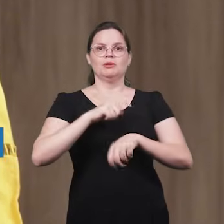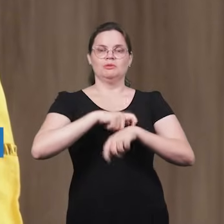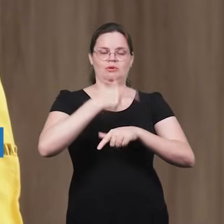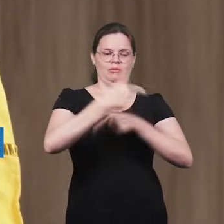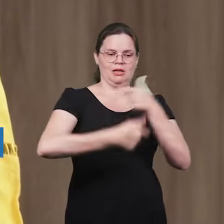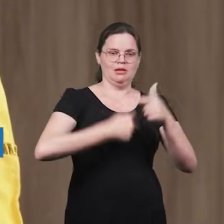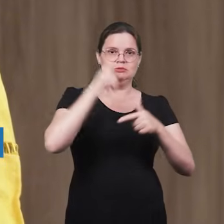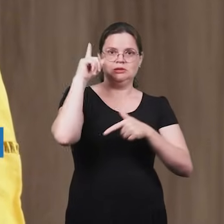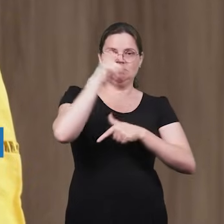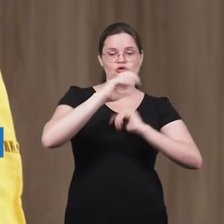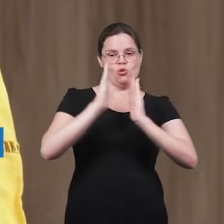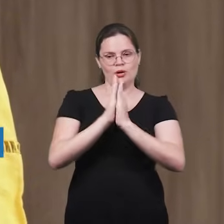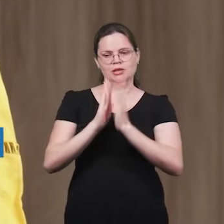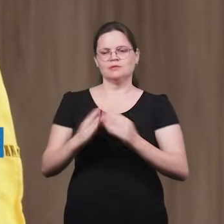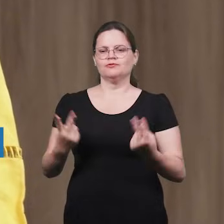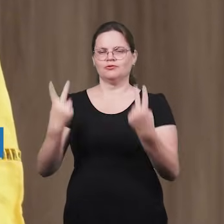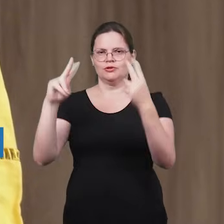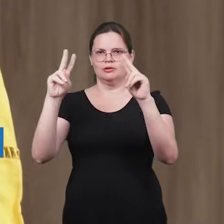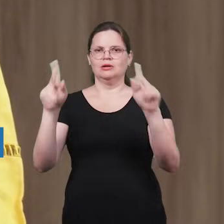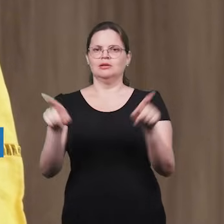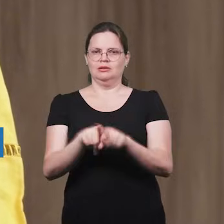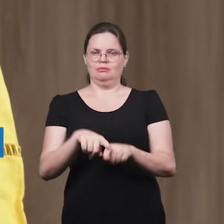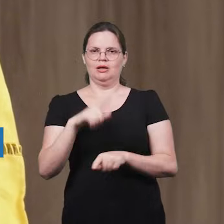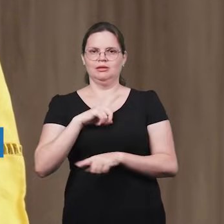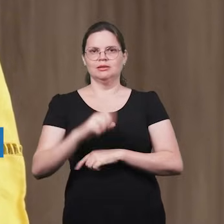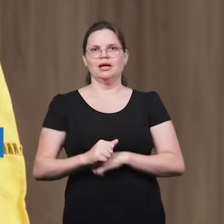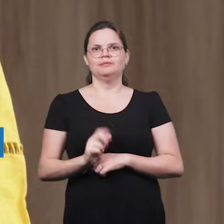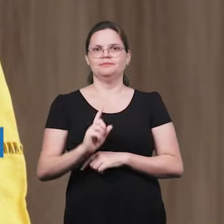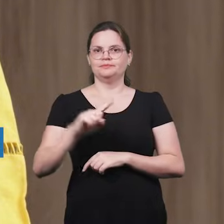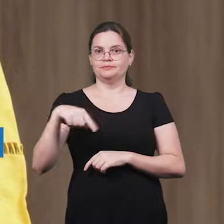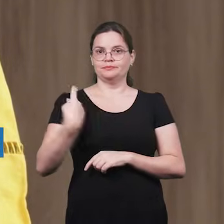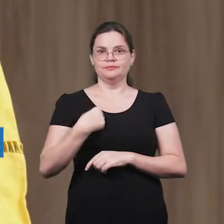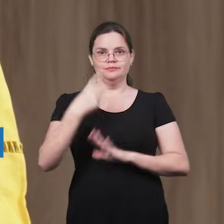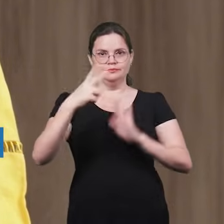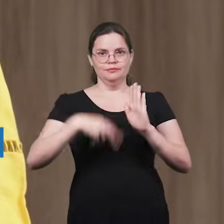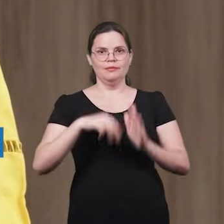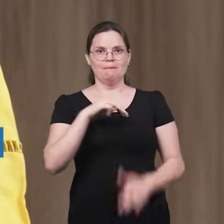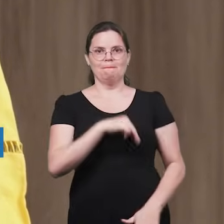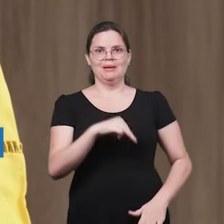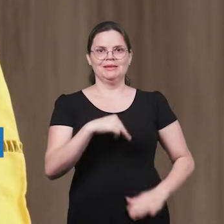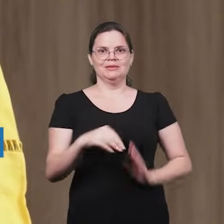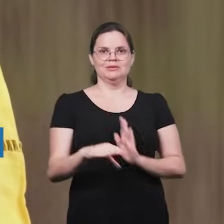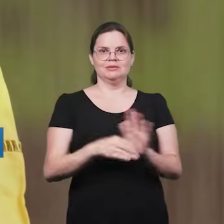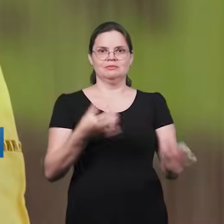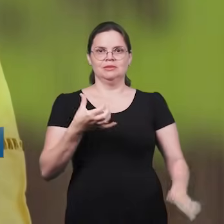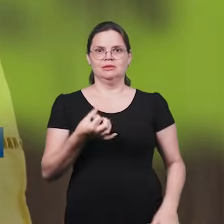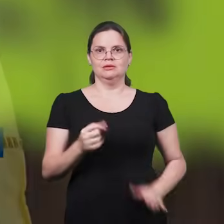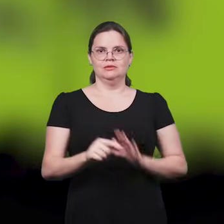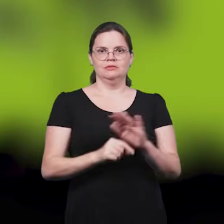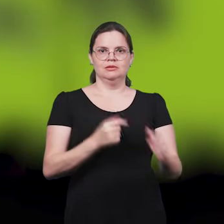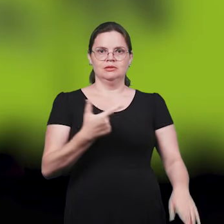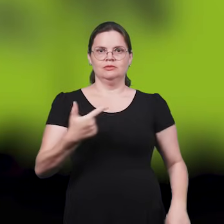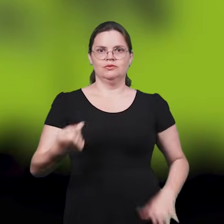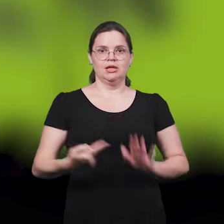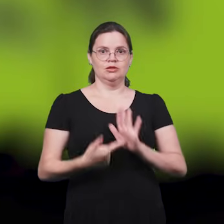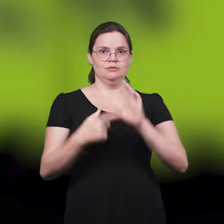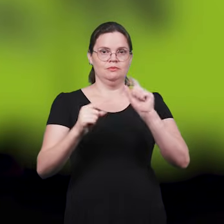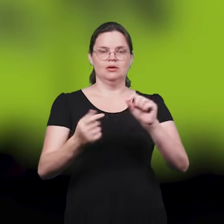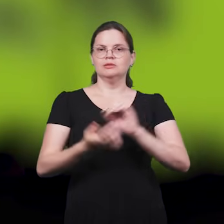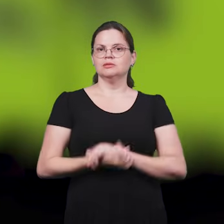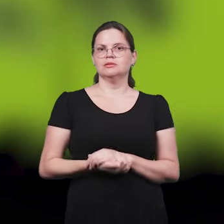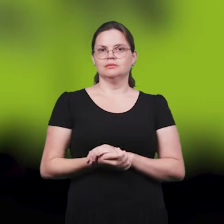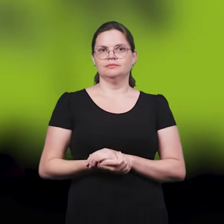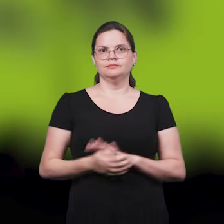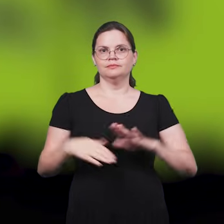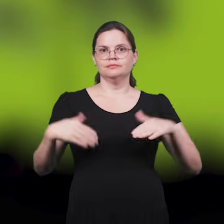ele concluiu com um texto em Mateus, para nós não esquecermos, Mateus 6:27, que diz: ninguém coloca